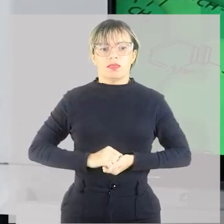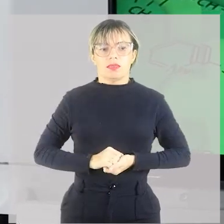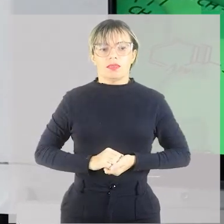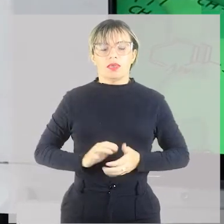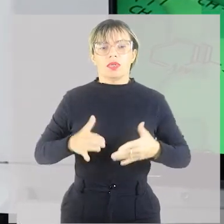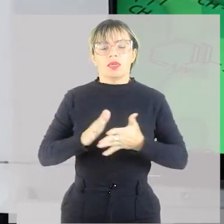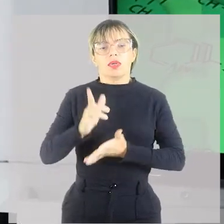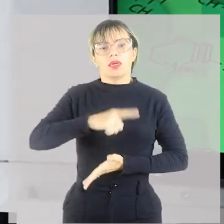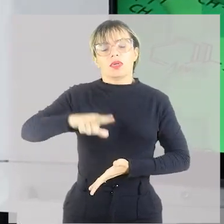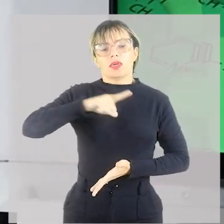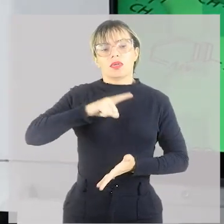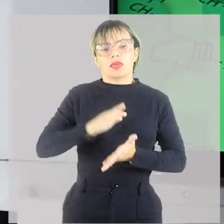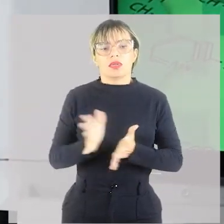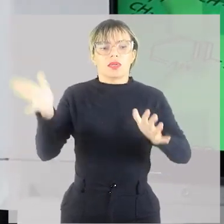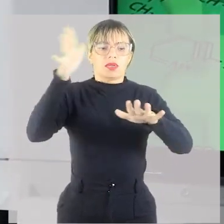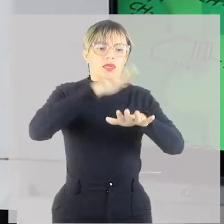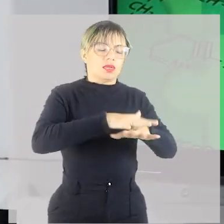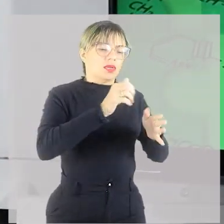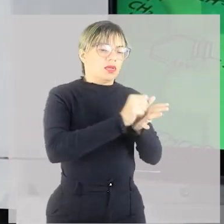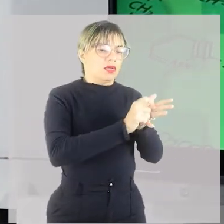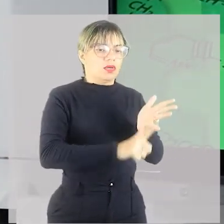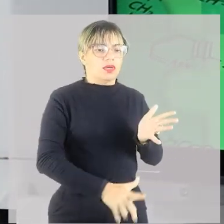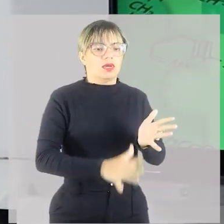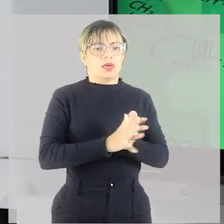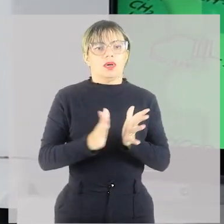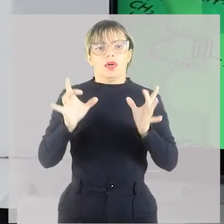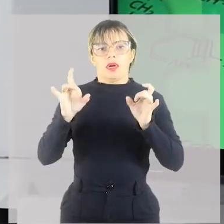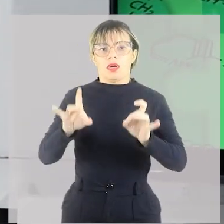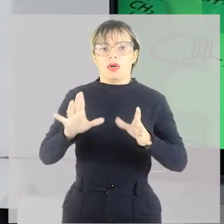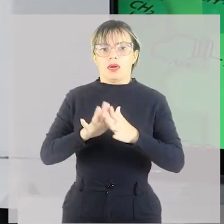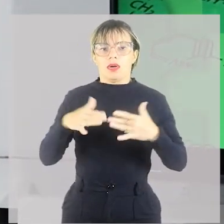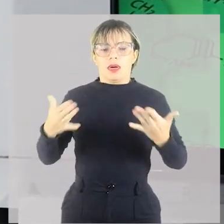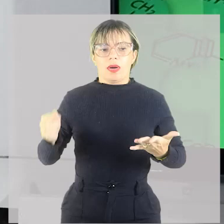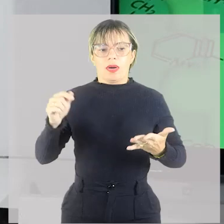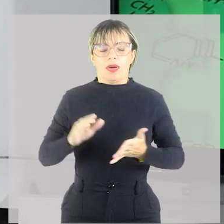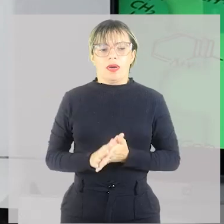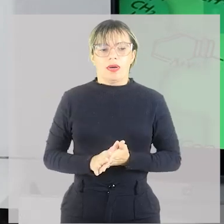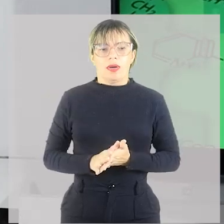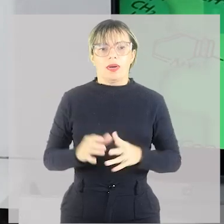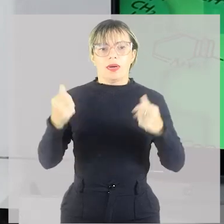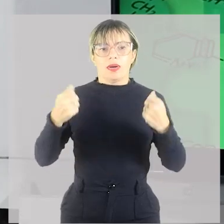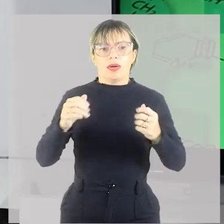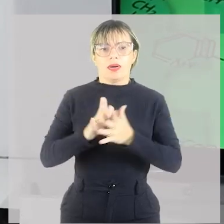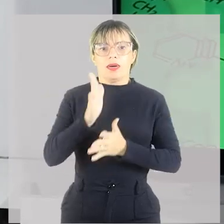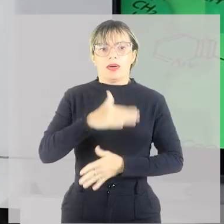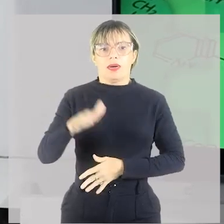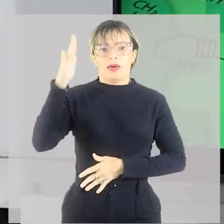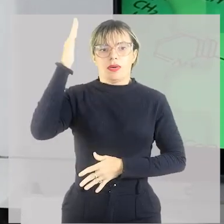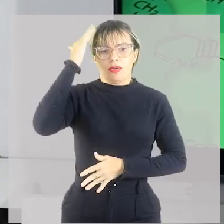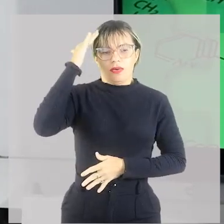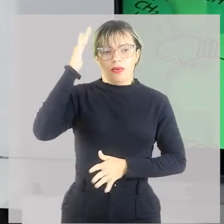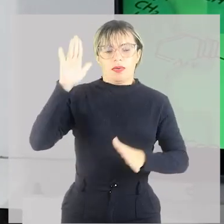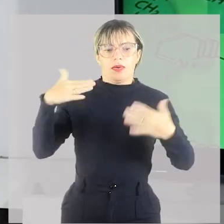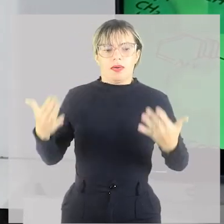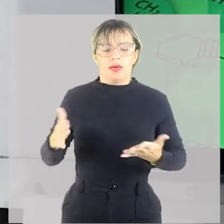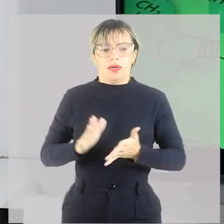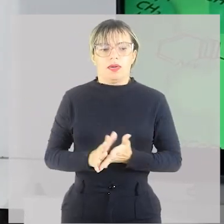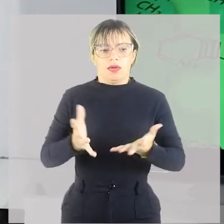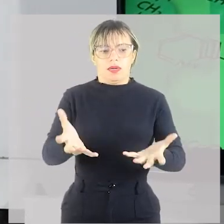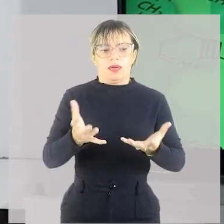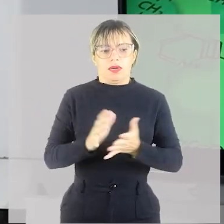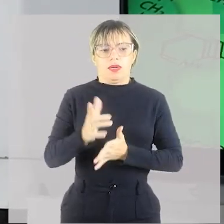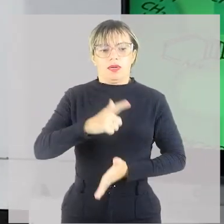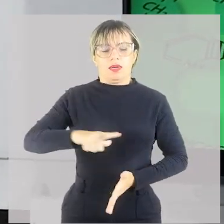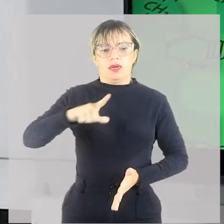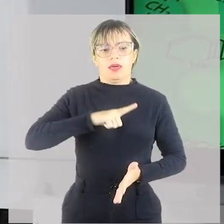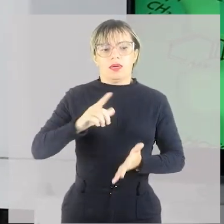para que eu tenha isomeria geométrica. Esse é o primeiro detalhe. E aí você precisa entender o seguinte: se eu quero ter